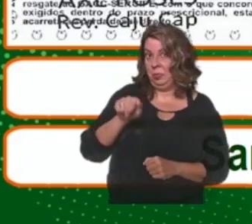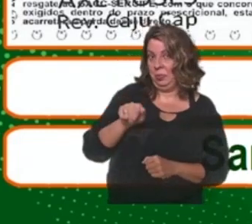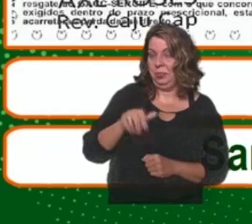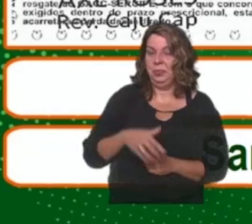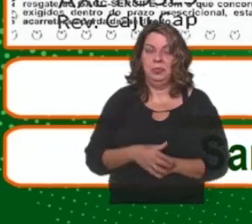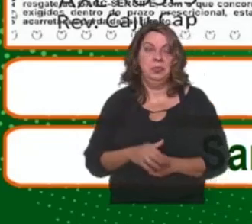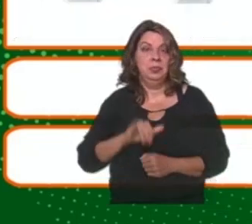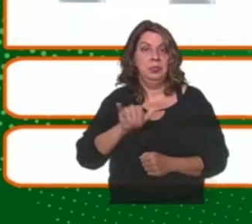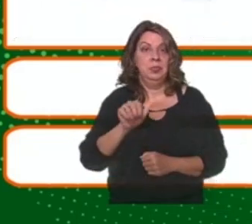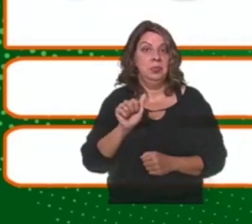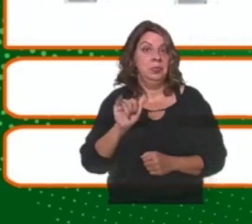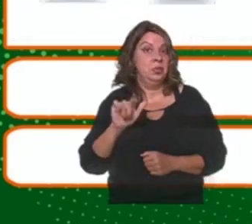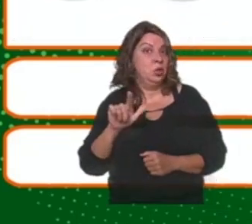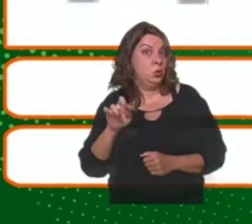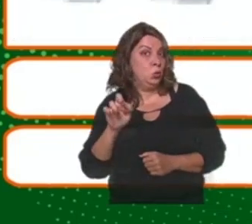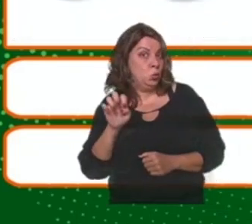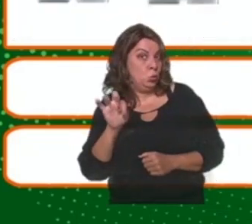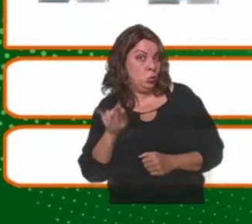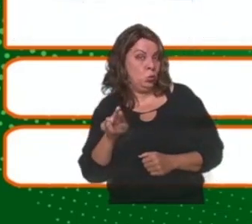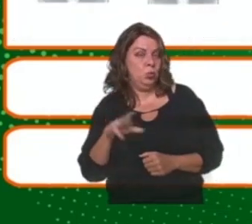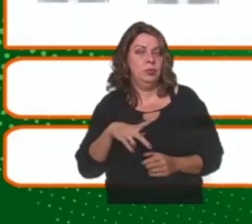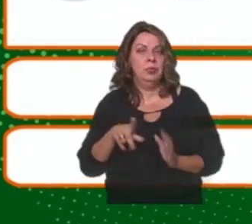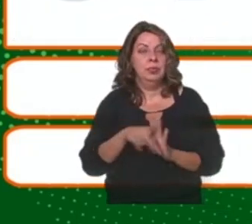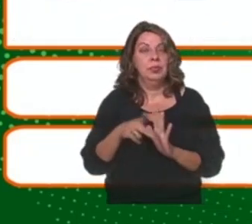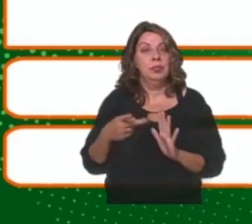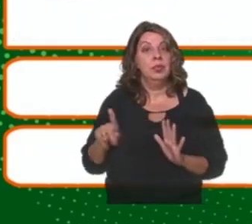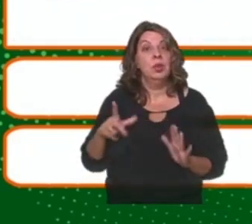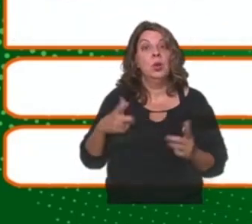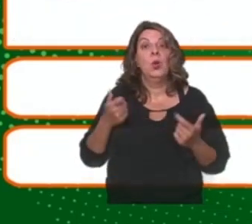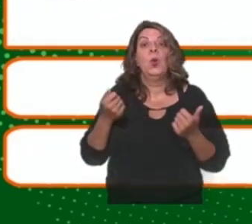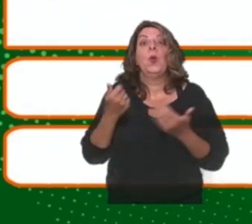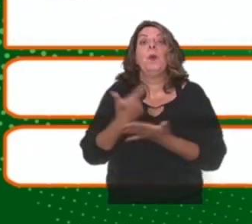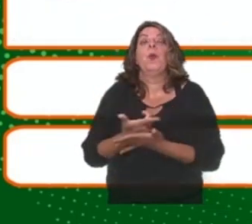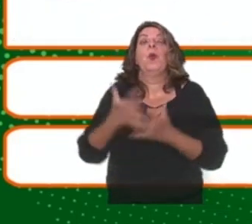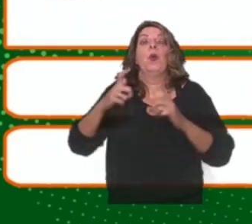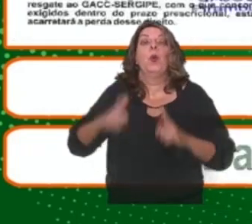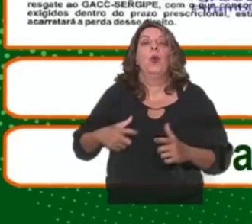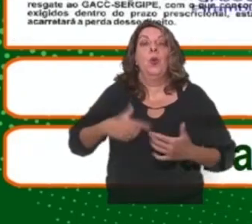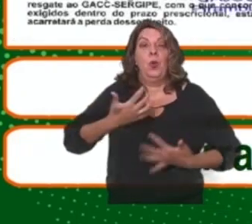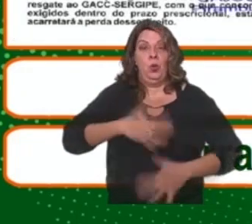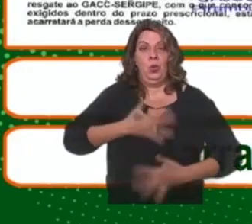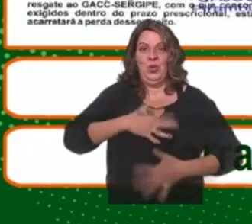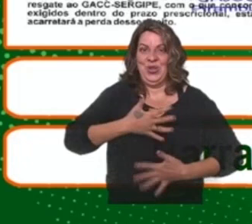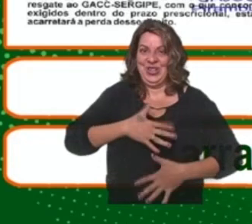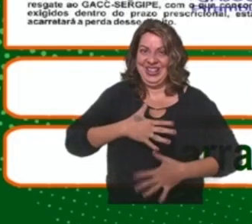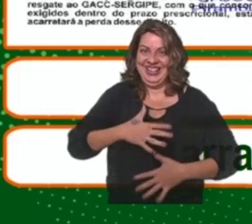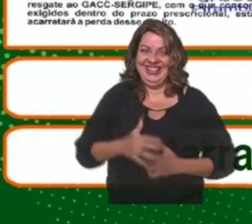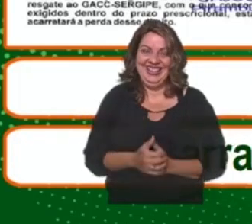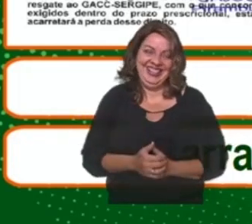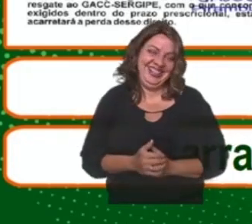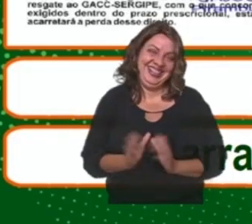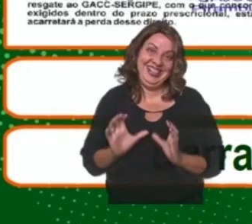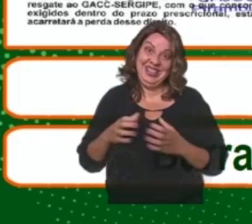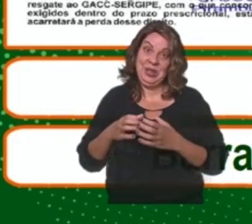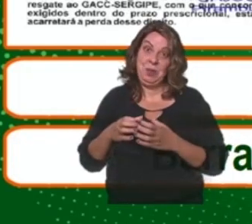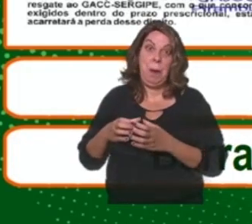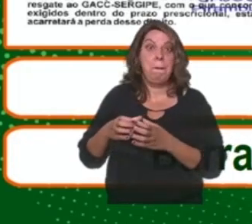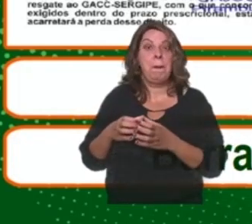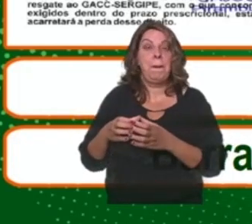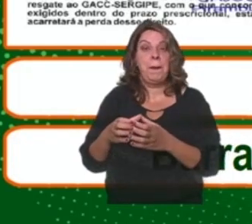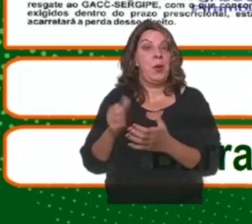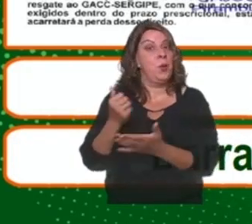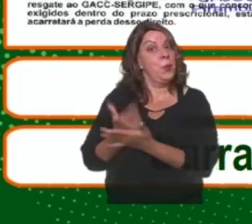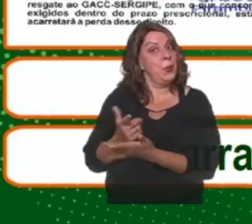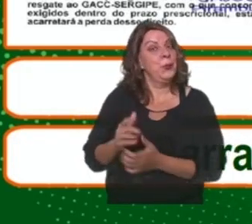173457, Jailton Nascimento, adquiriu aí, regional é Glória, com a caravana. Olha,